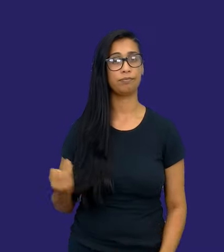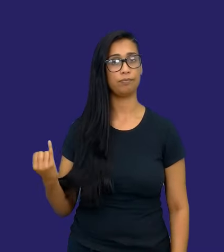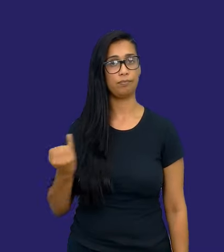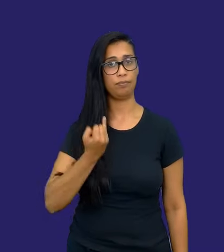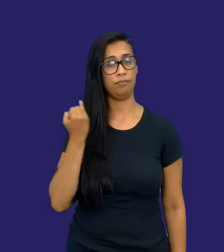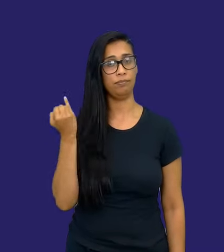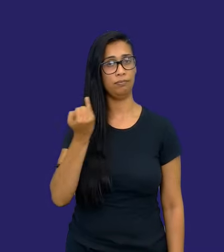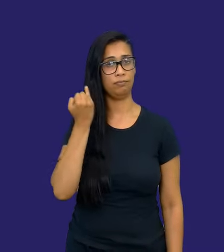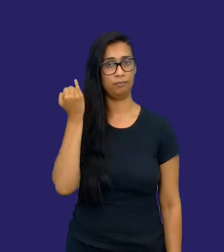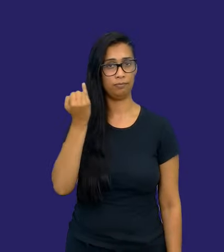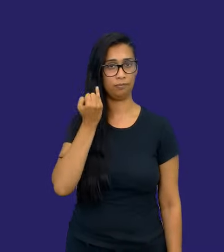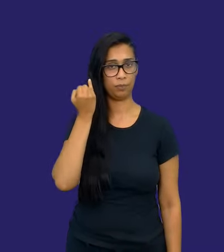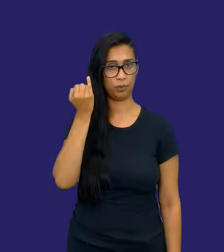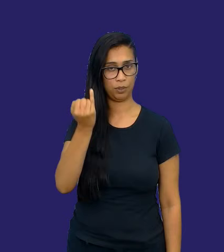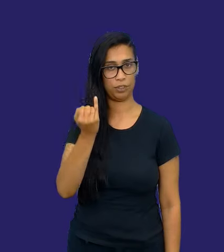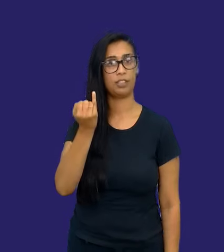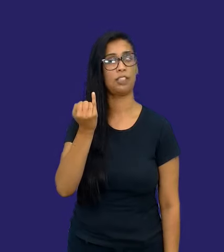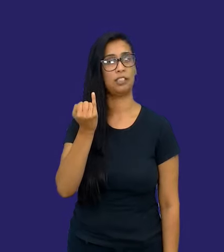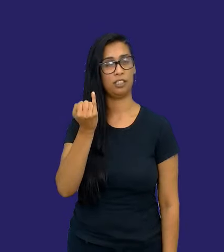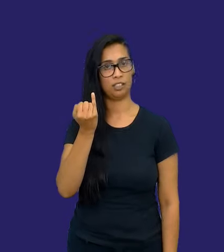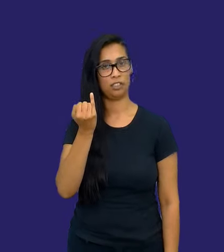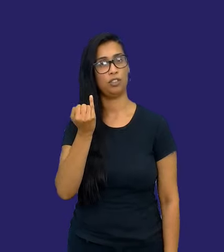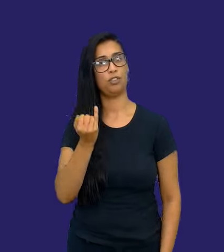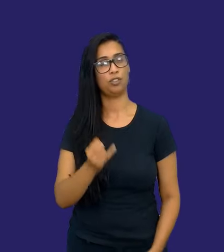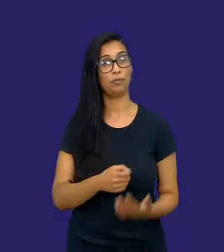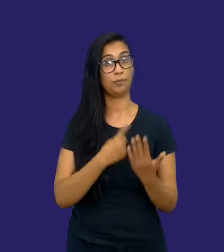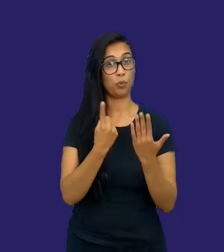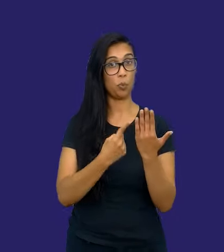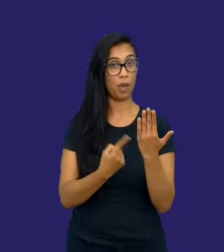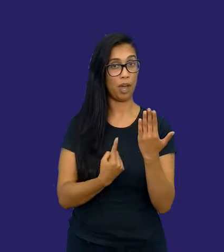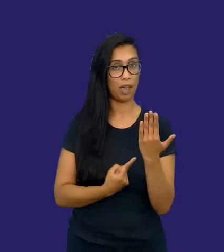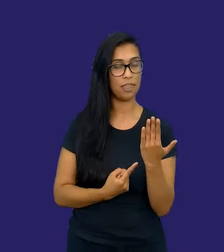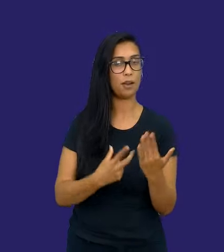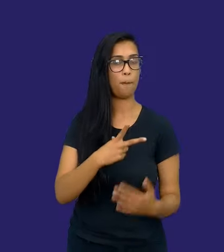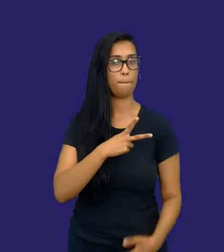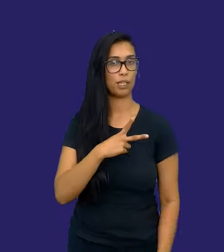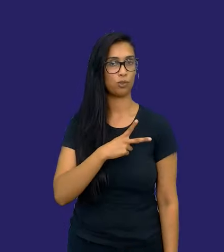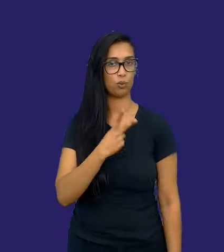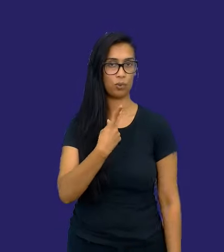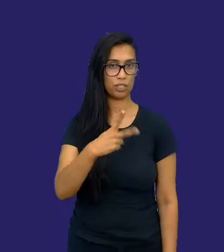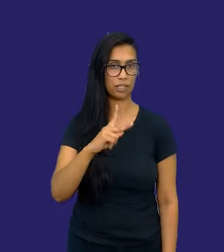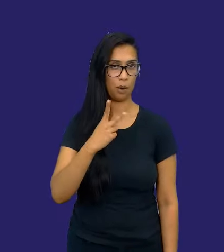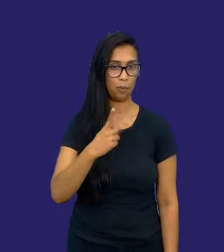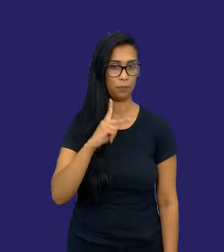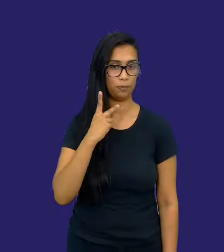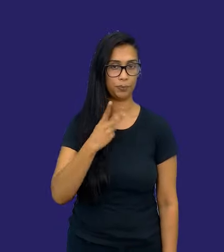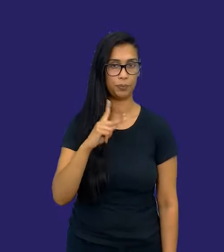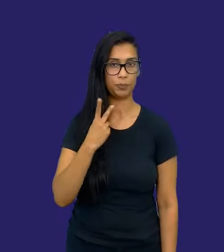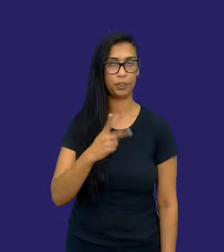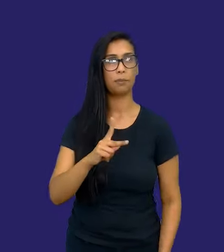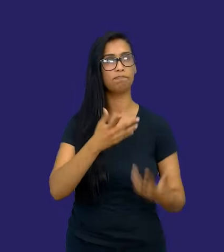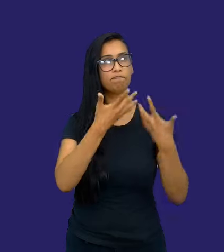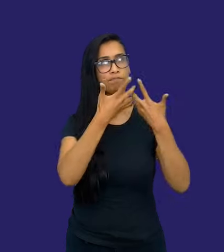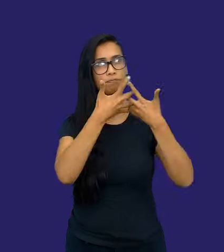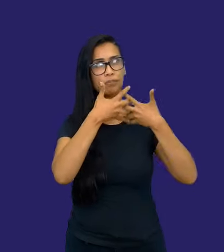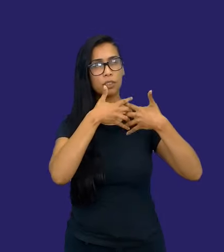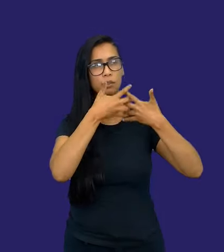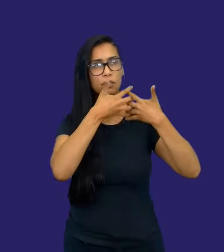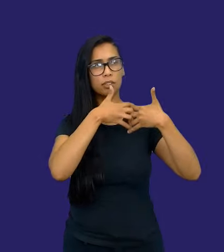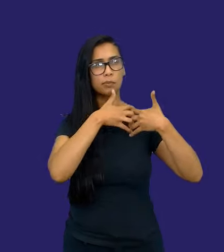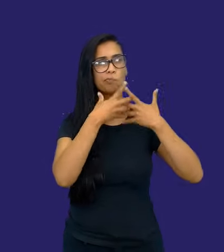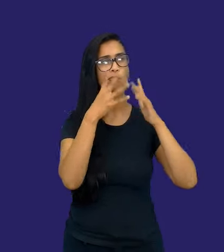também tenham o diário de bordo de vocês, mãos, para tomar nota das reflexões,